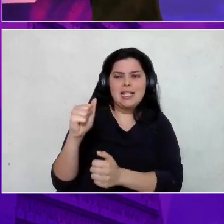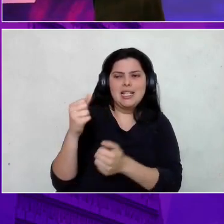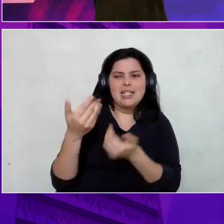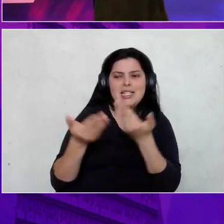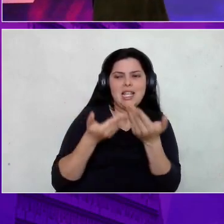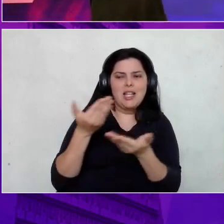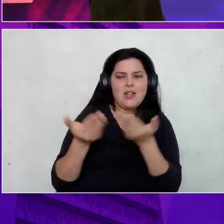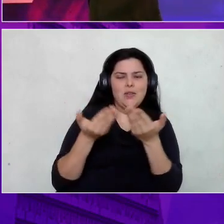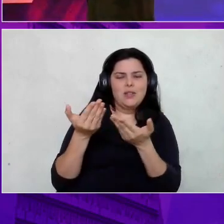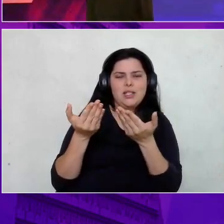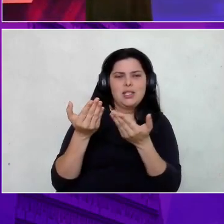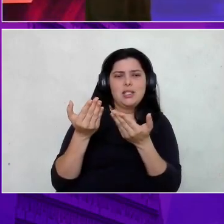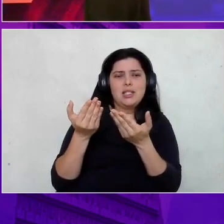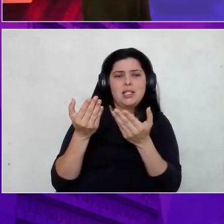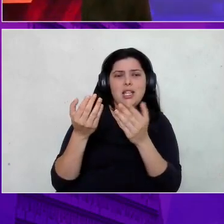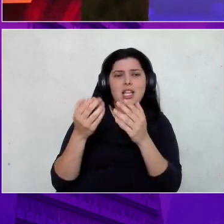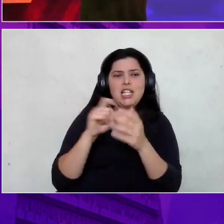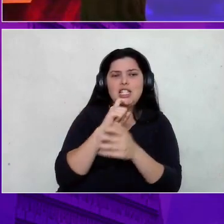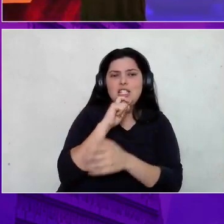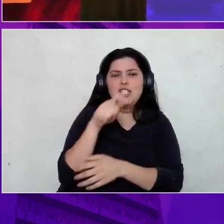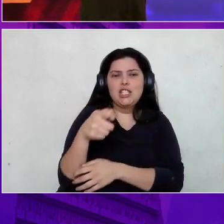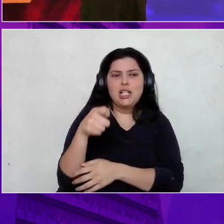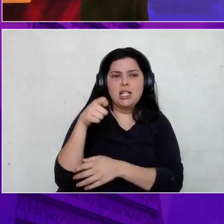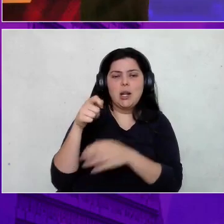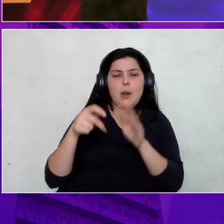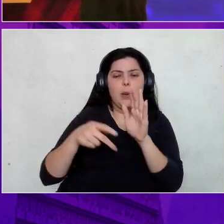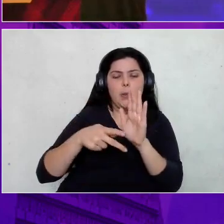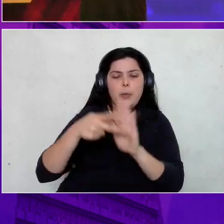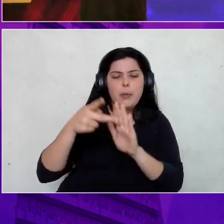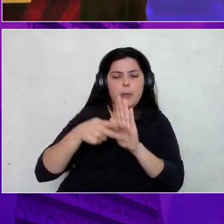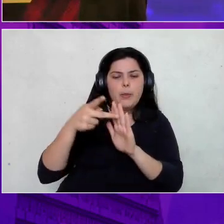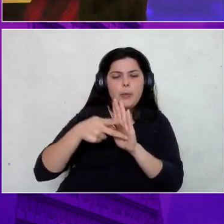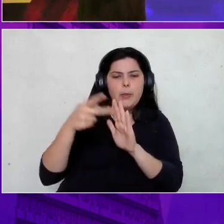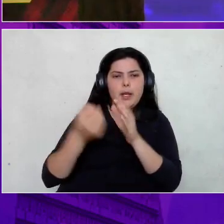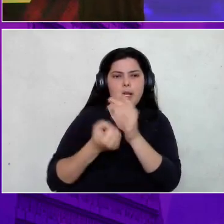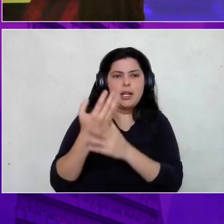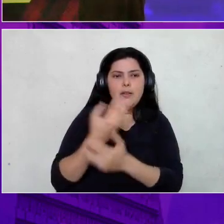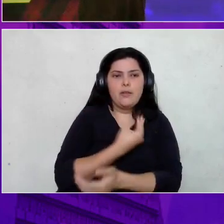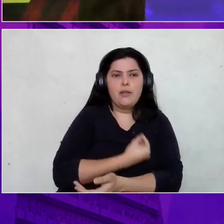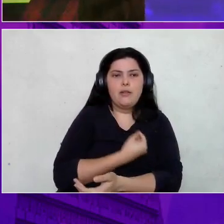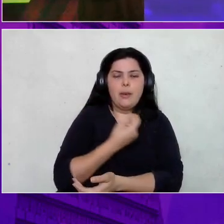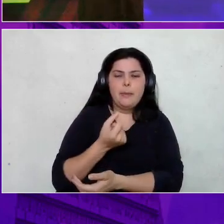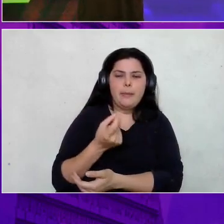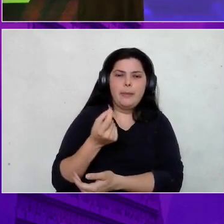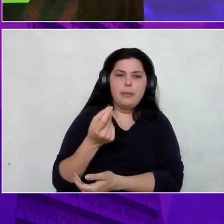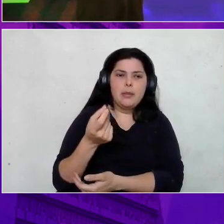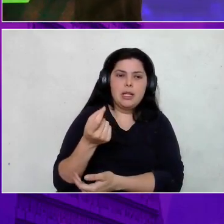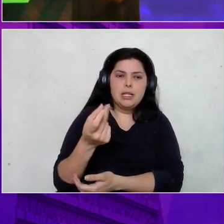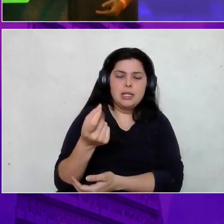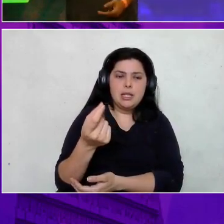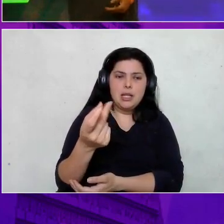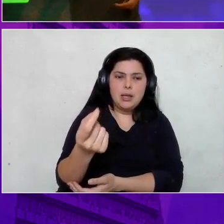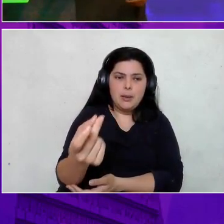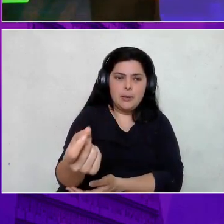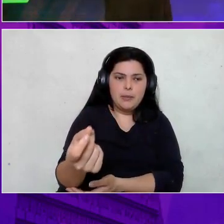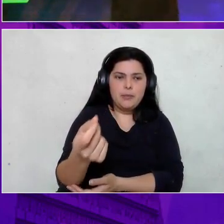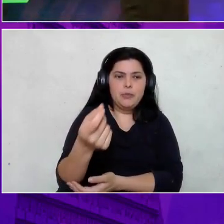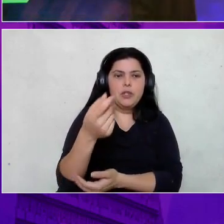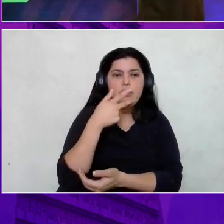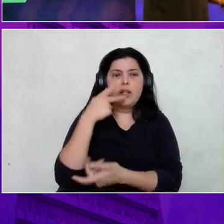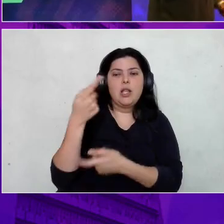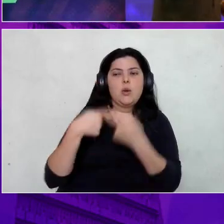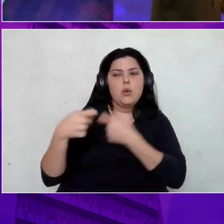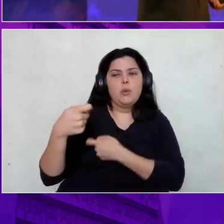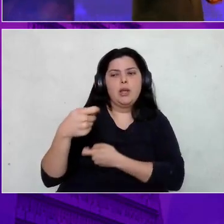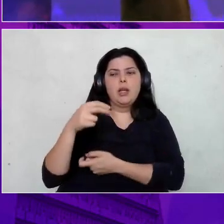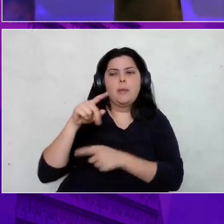essa geladeira foi projetada para viver infinitamente, e aí a gente passa para uma economia não de